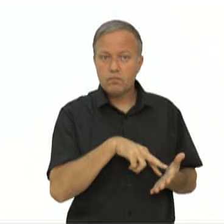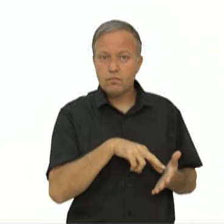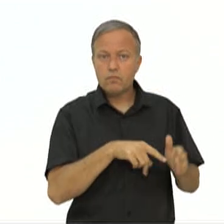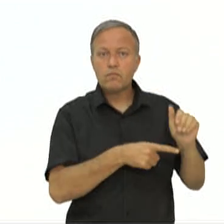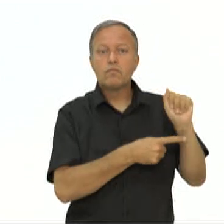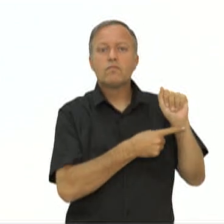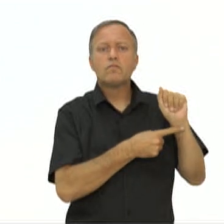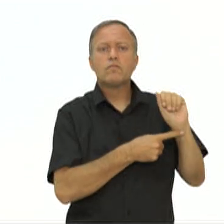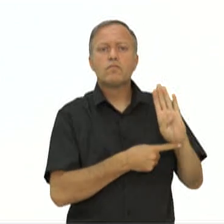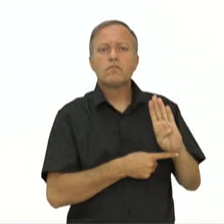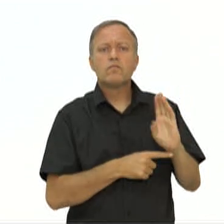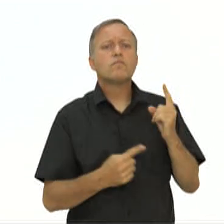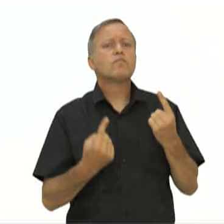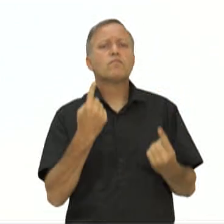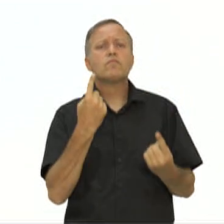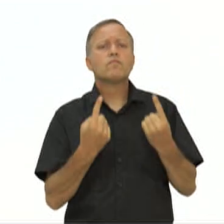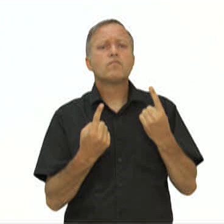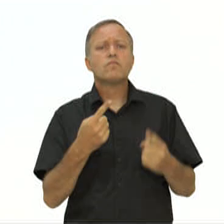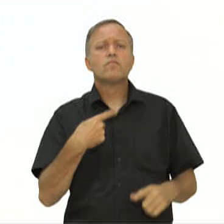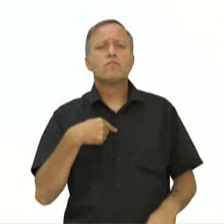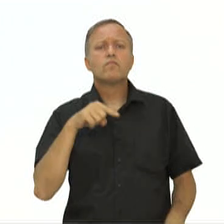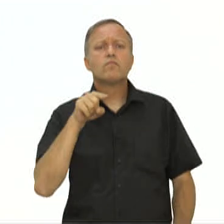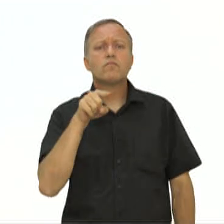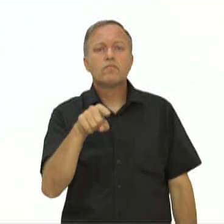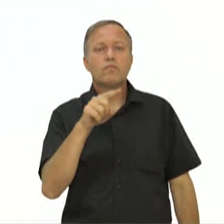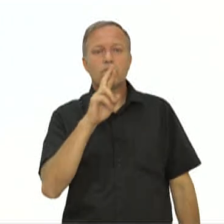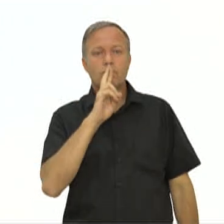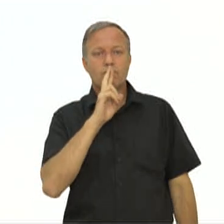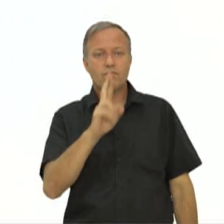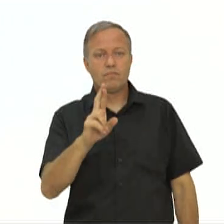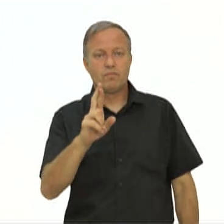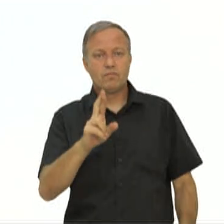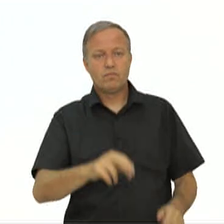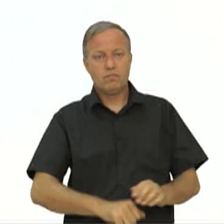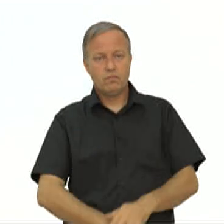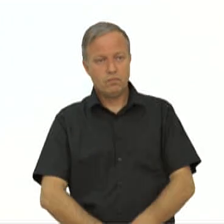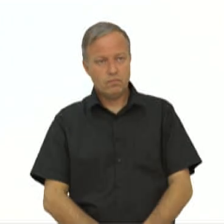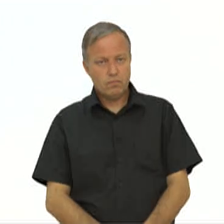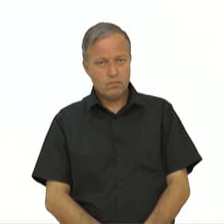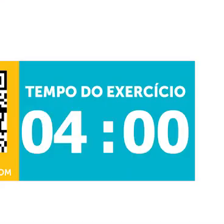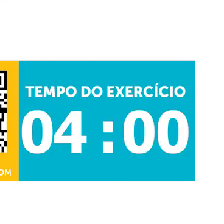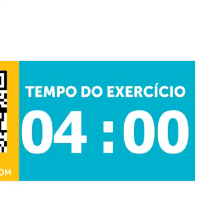para que vocês possam responder e eu já volto com vocês.